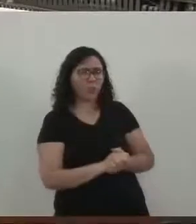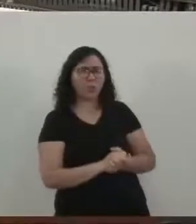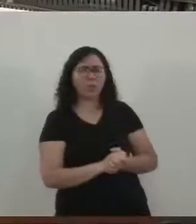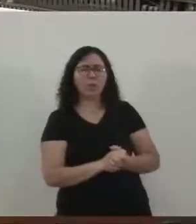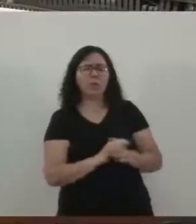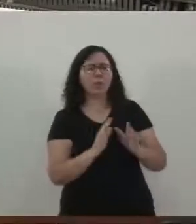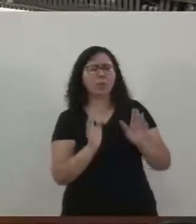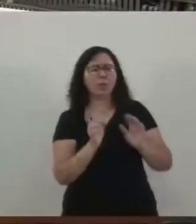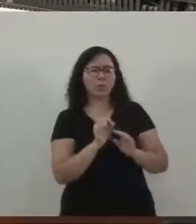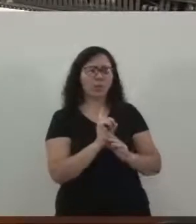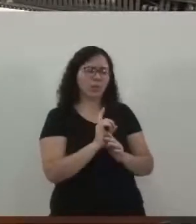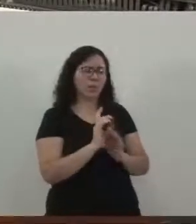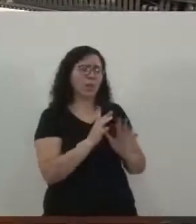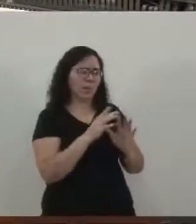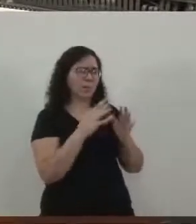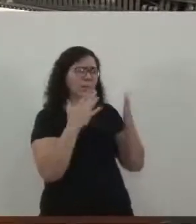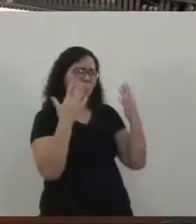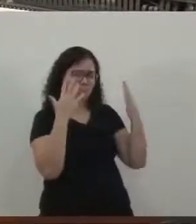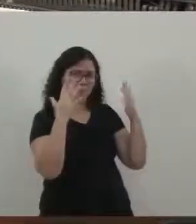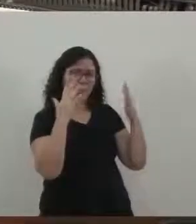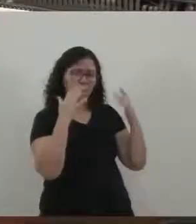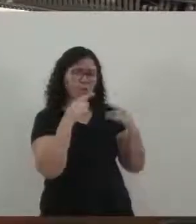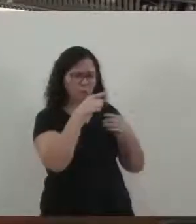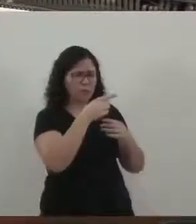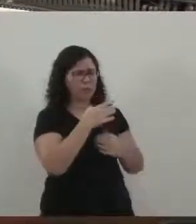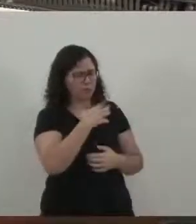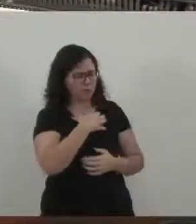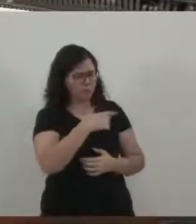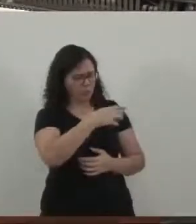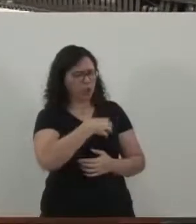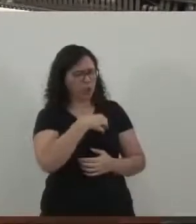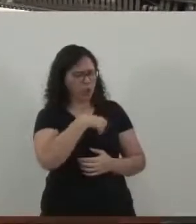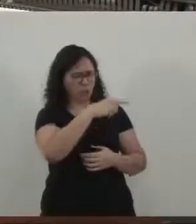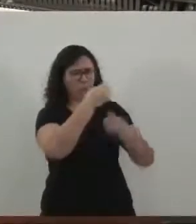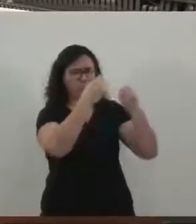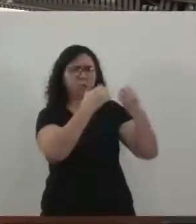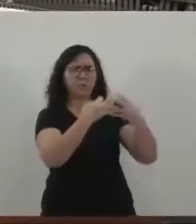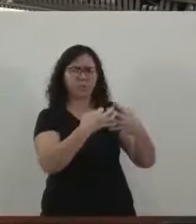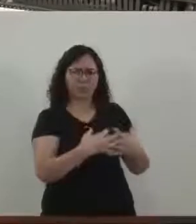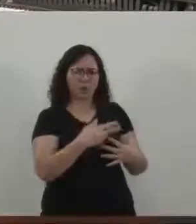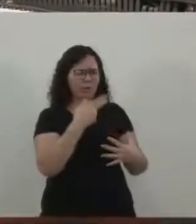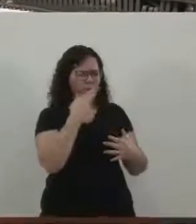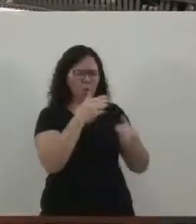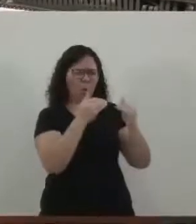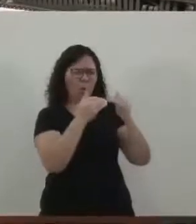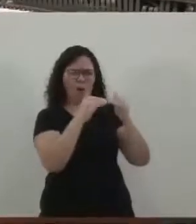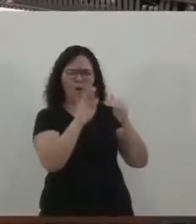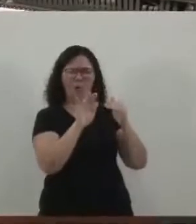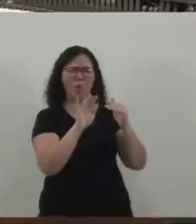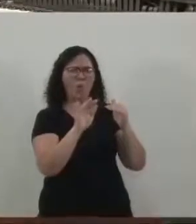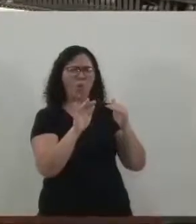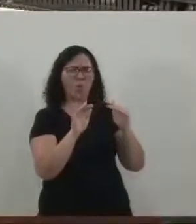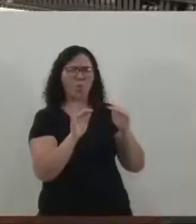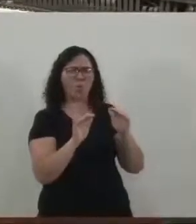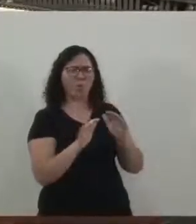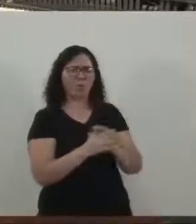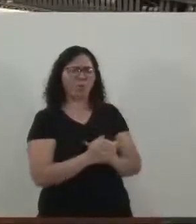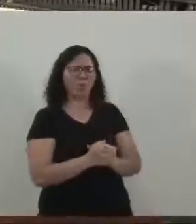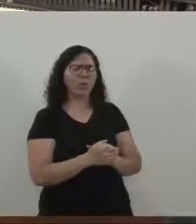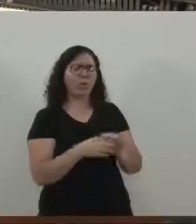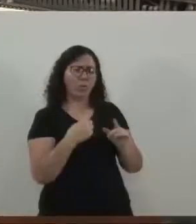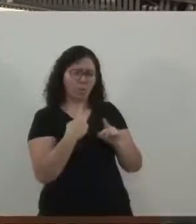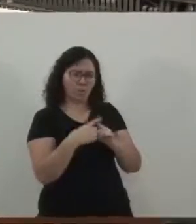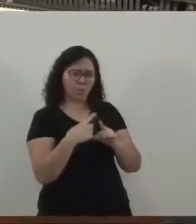Não, primeiro, parabéns pela postura firme de refutar e não concordar com esse tipo de coisa, porque